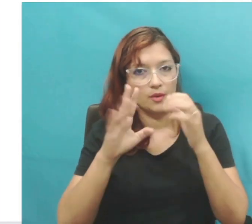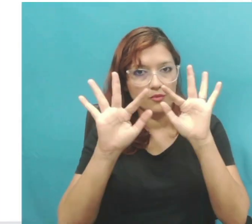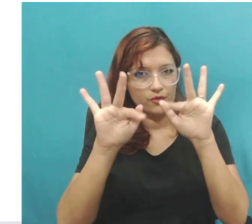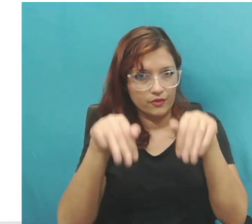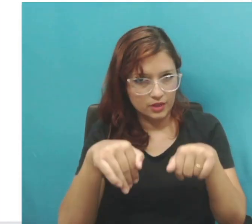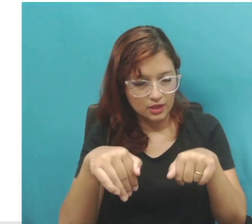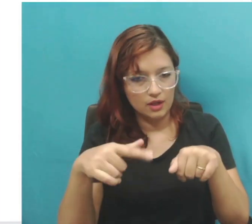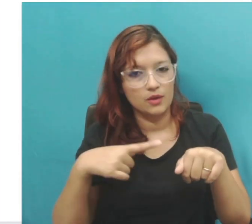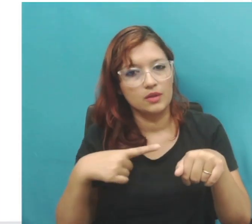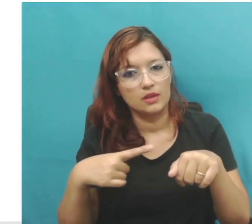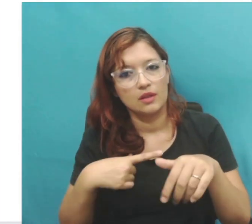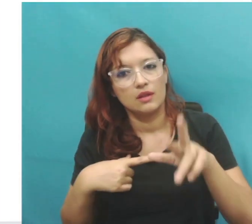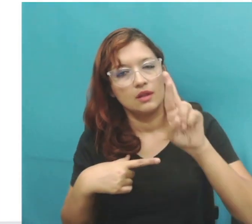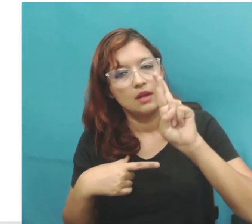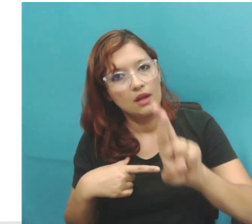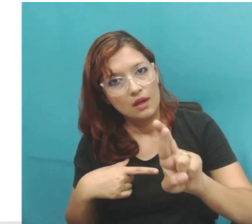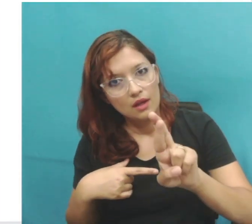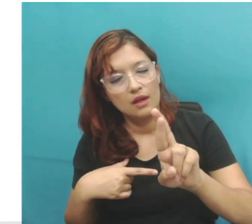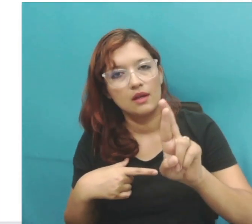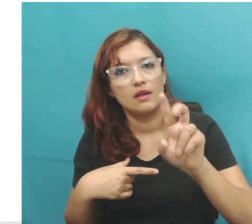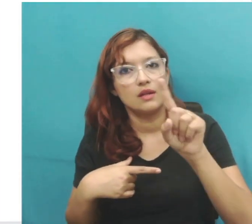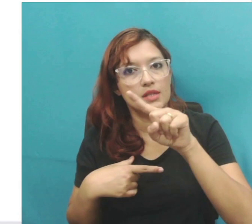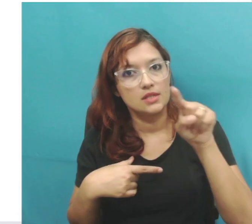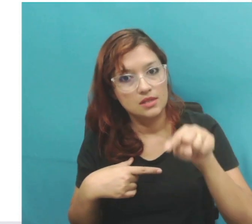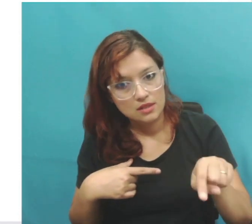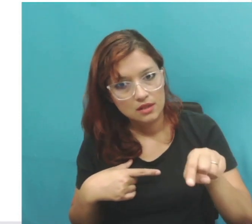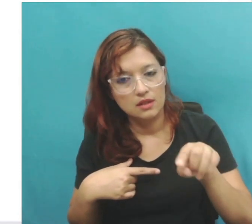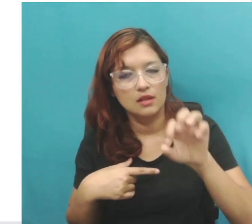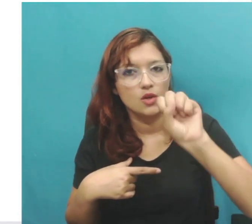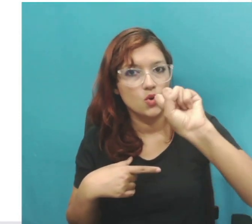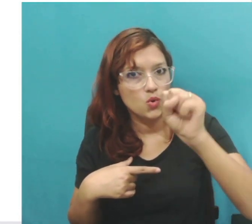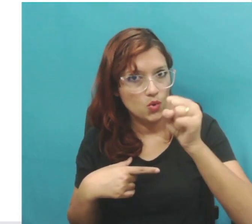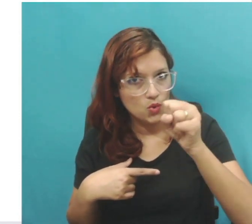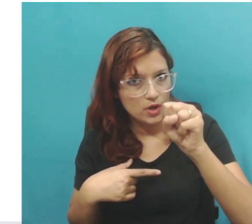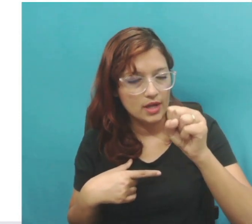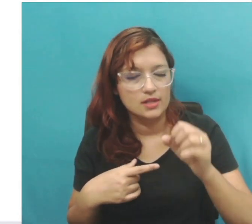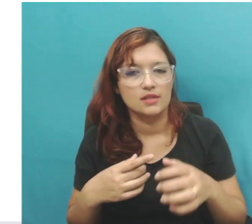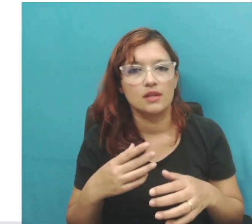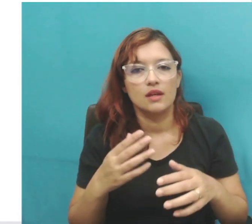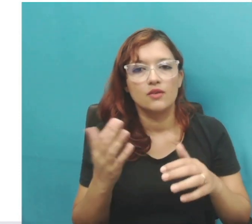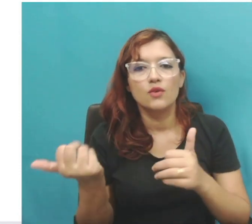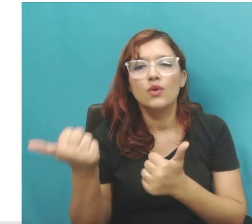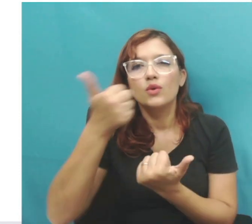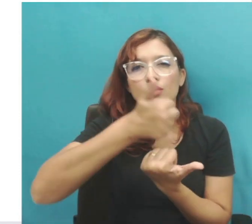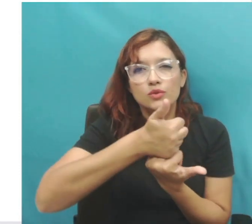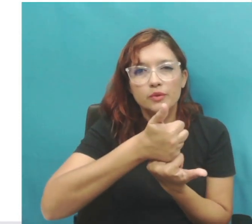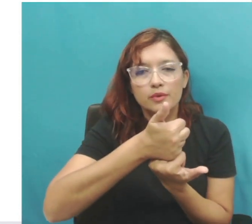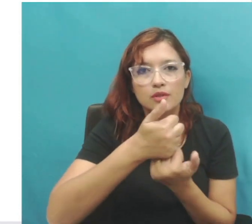Outro exemplo. Quando o verbo ele finaliza com R, Z ou S,